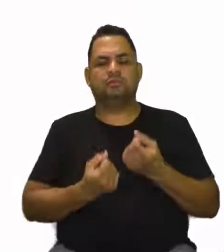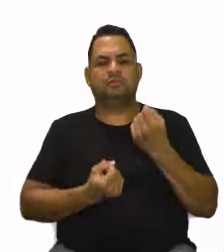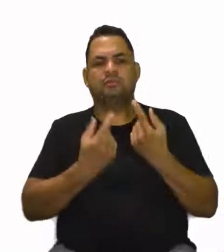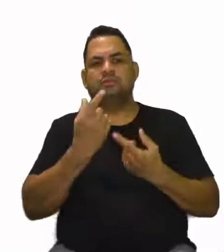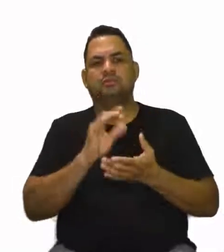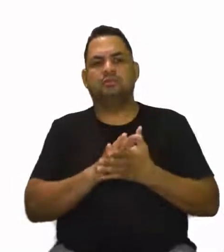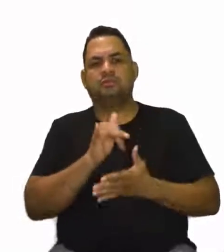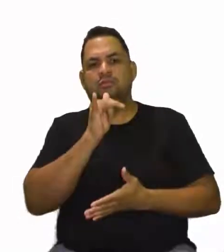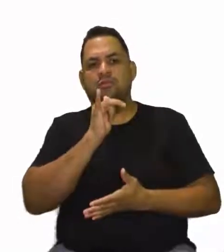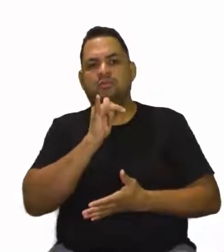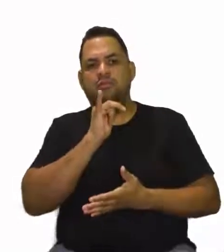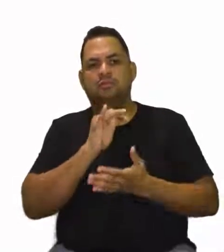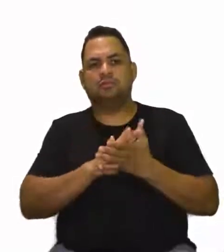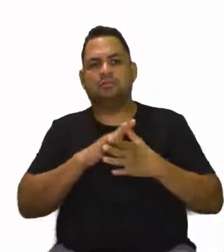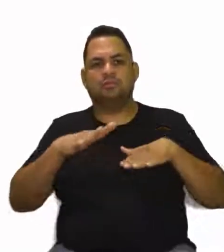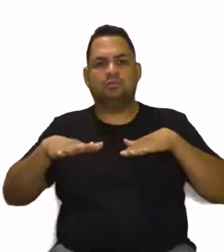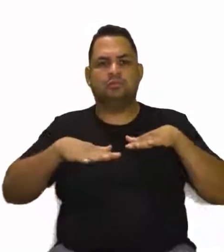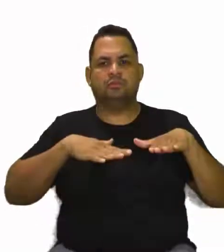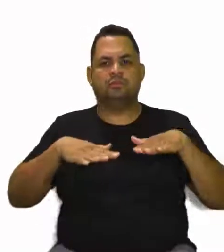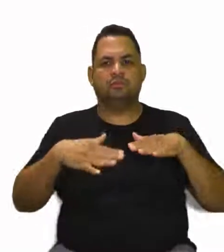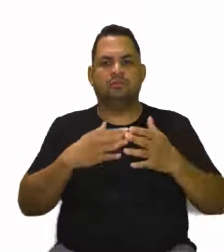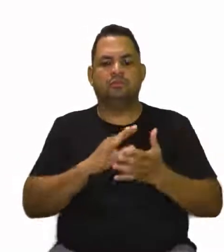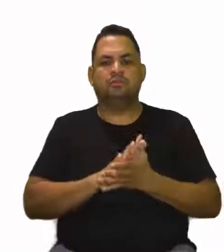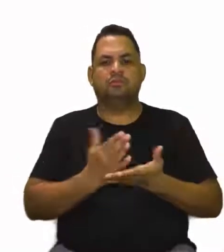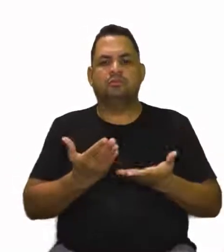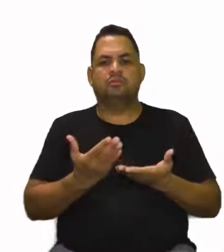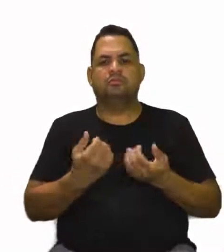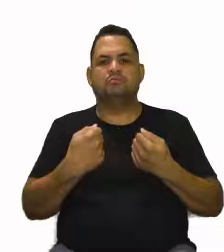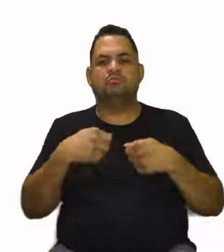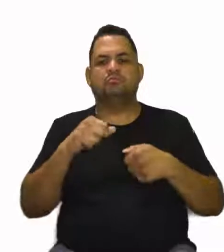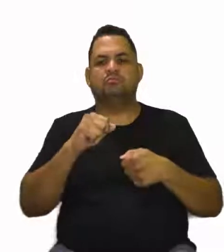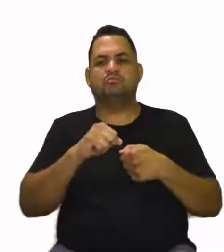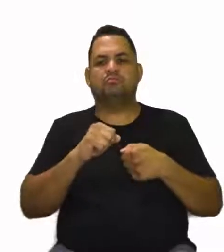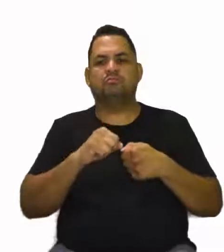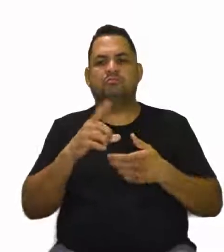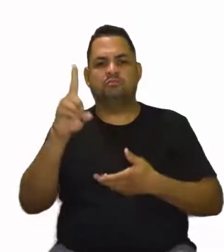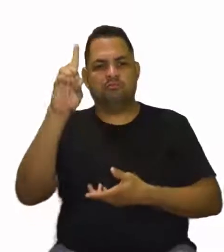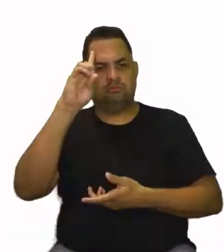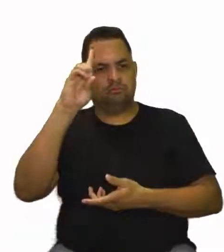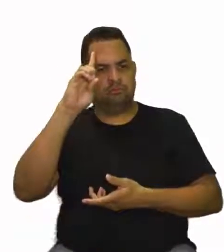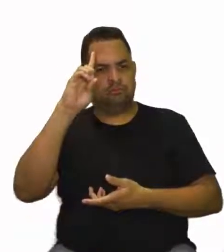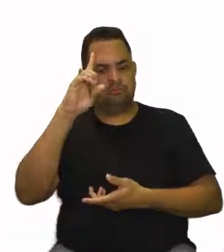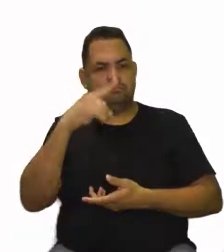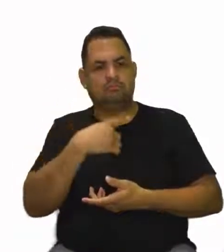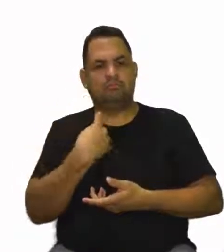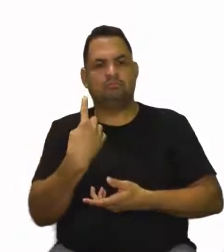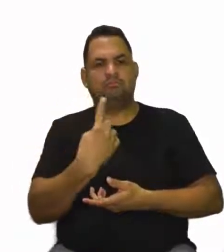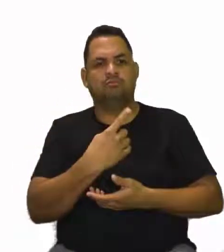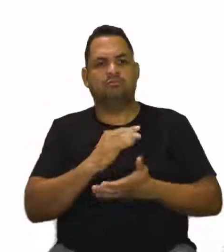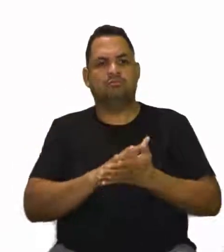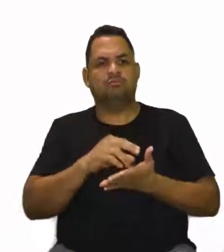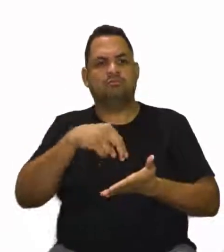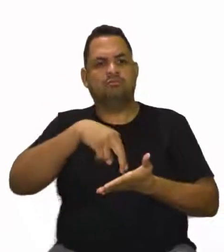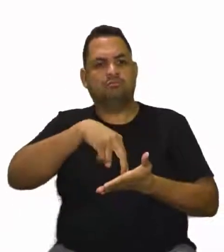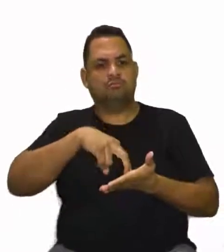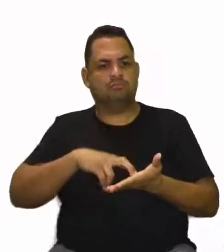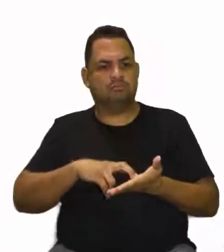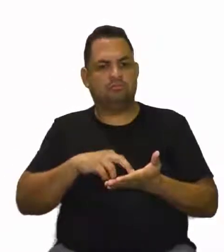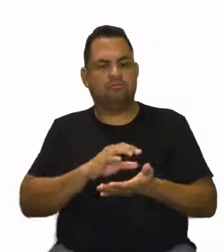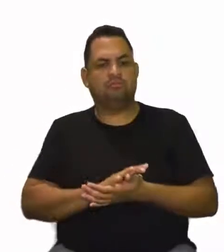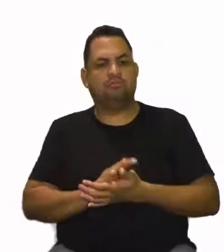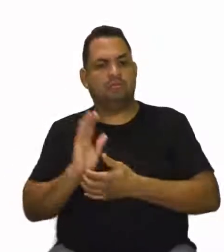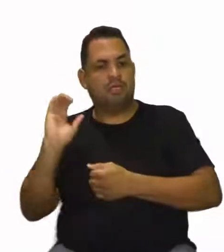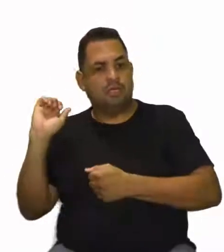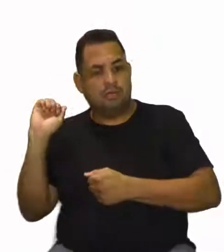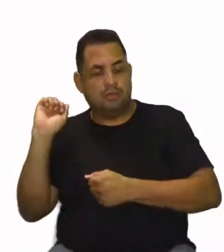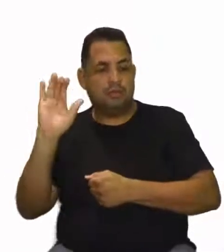alguns exemplos, né, de movimentos que nós podemos realizar no nosso cotidiano. O agachamento,